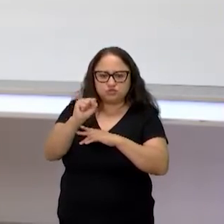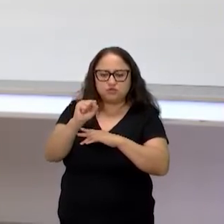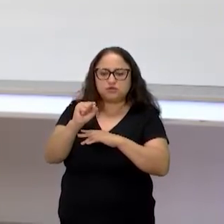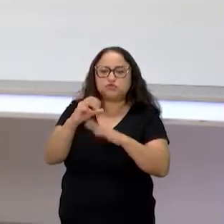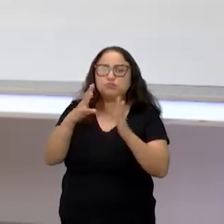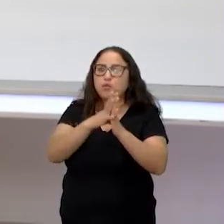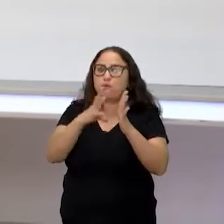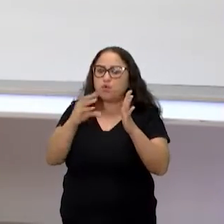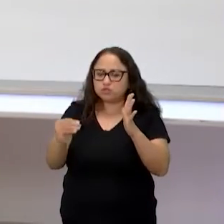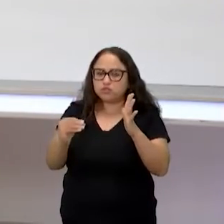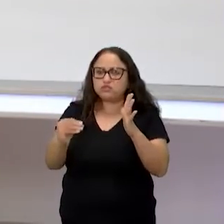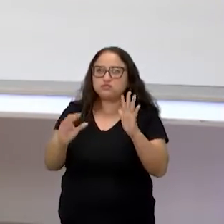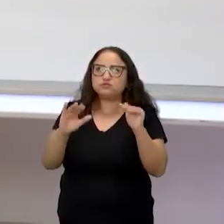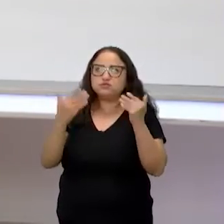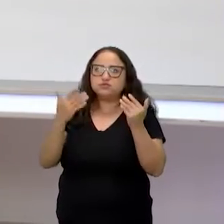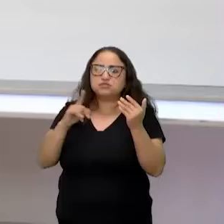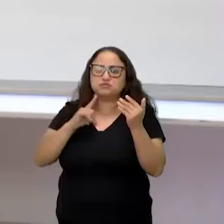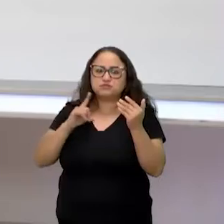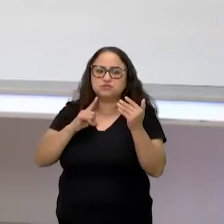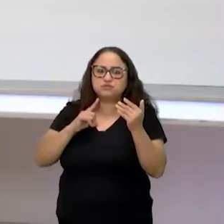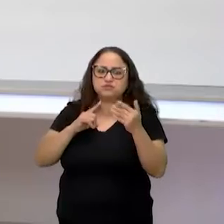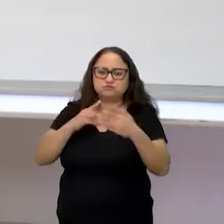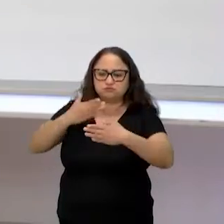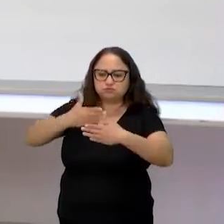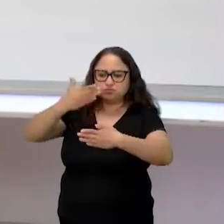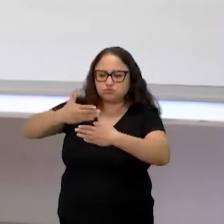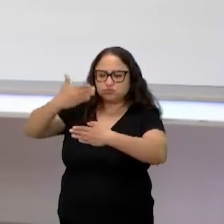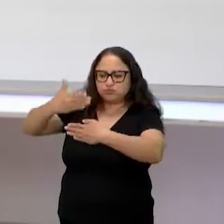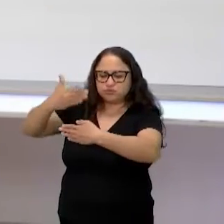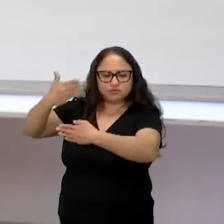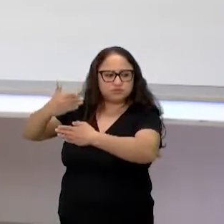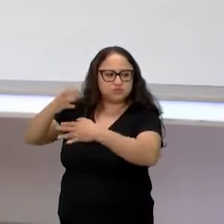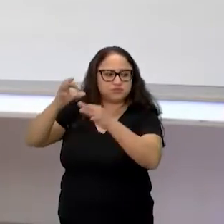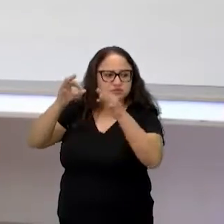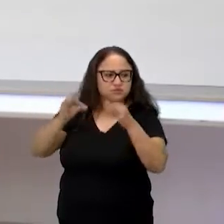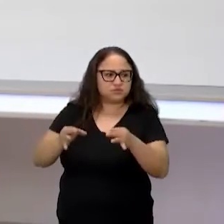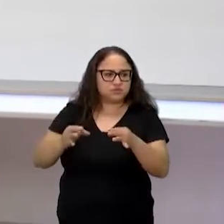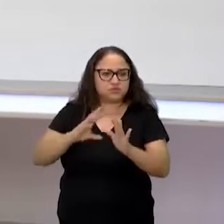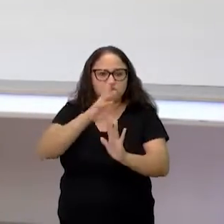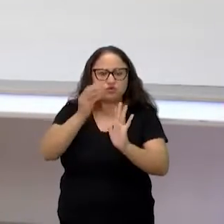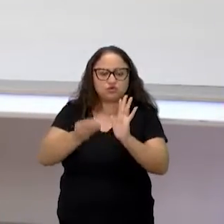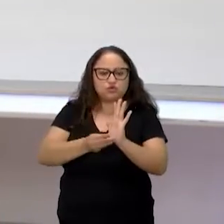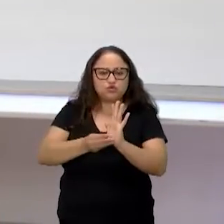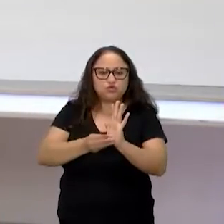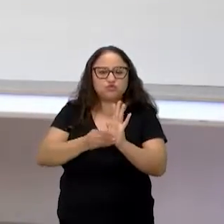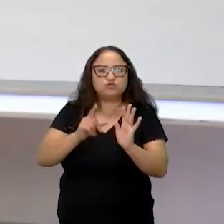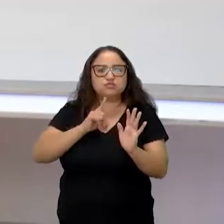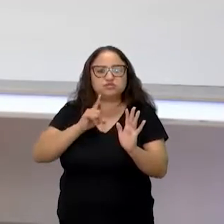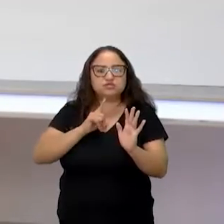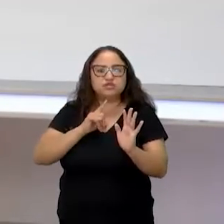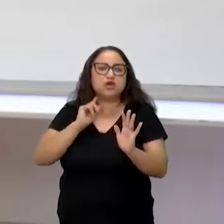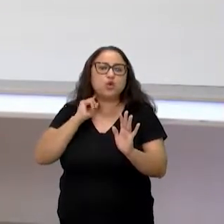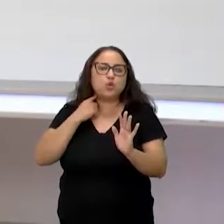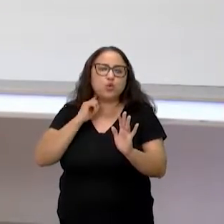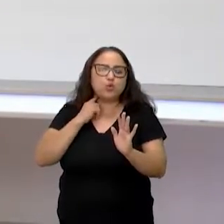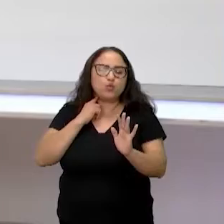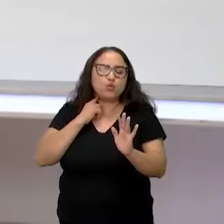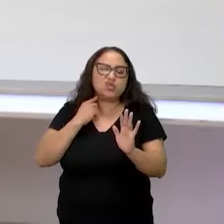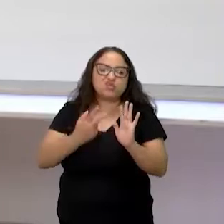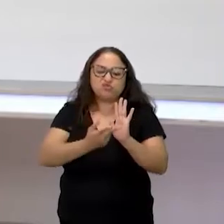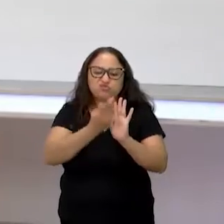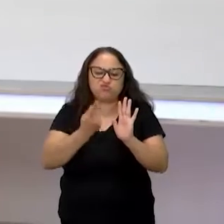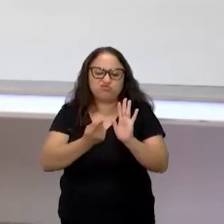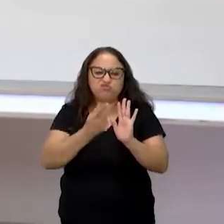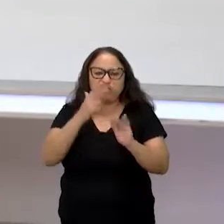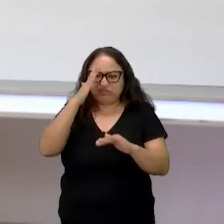né, e sair empapelando, né, com esses azulejos todos aqueles muros que estavam degradados, com a pintura feia,